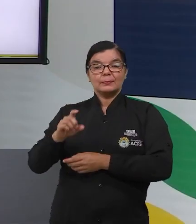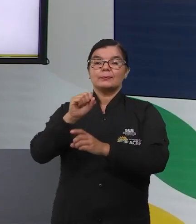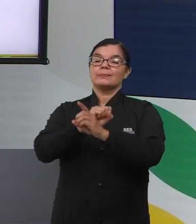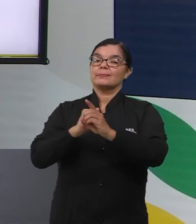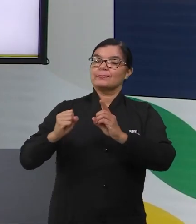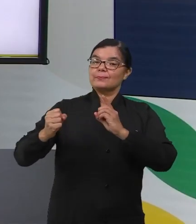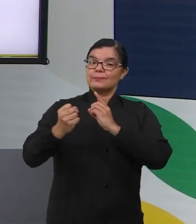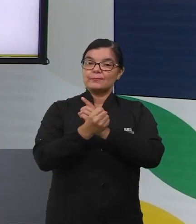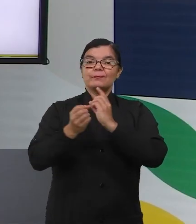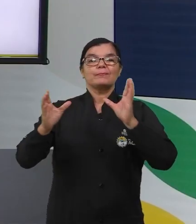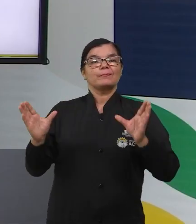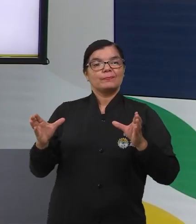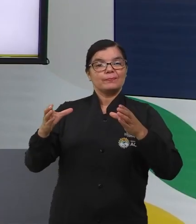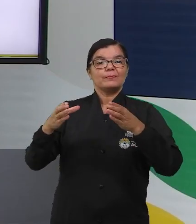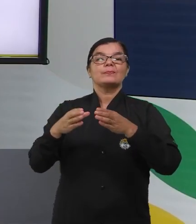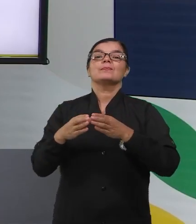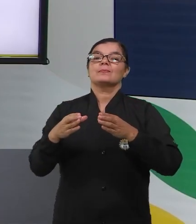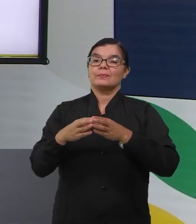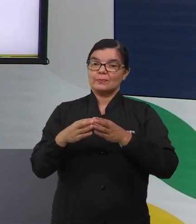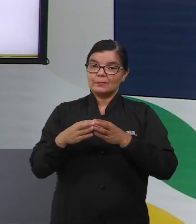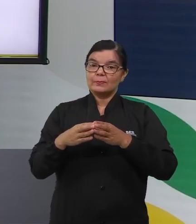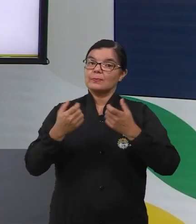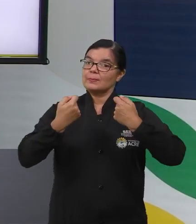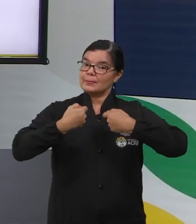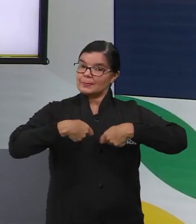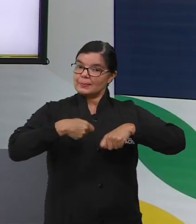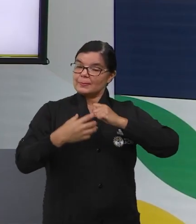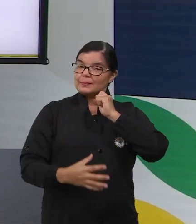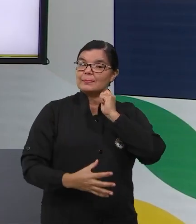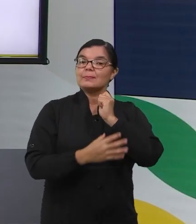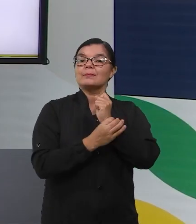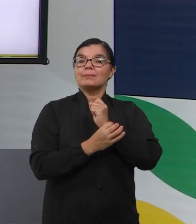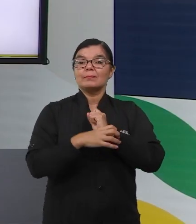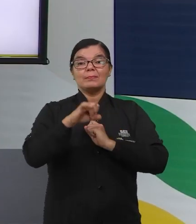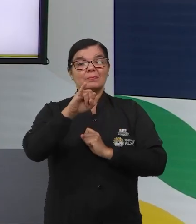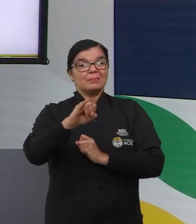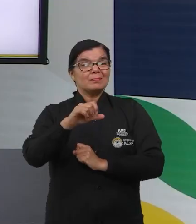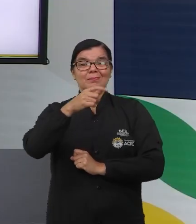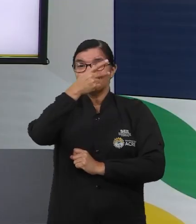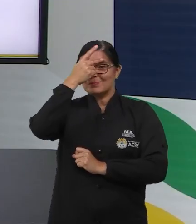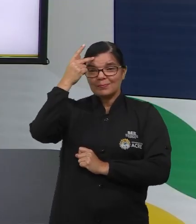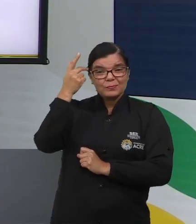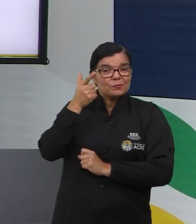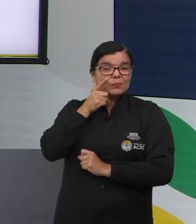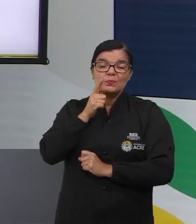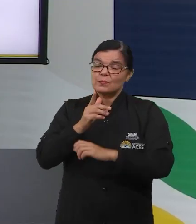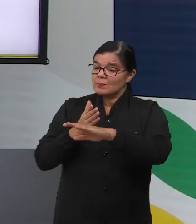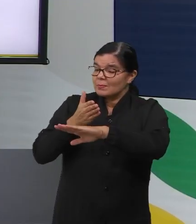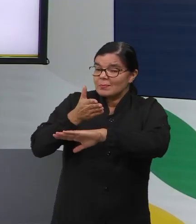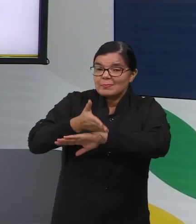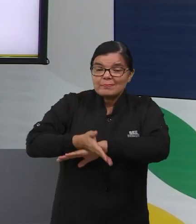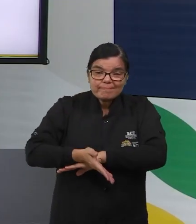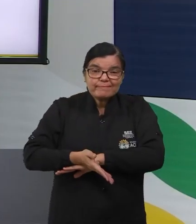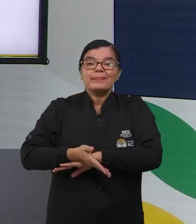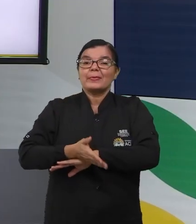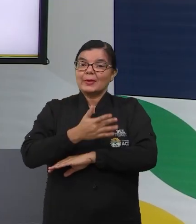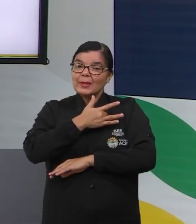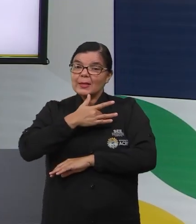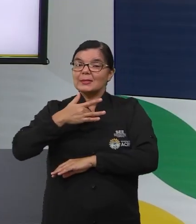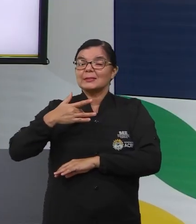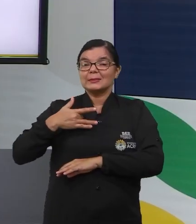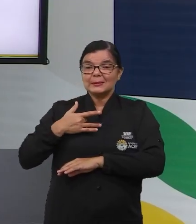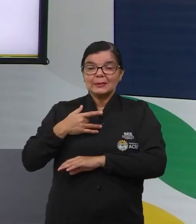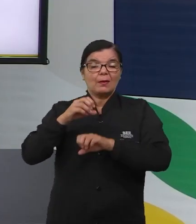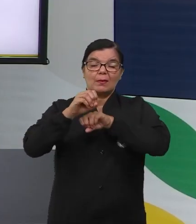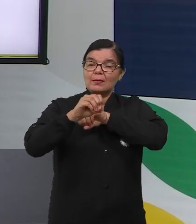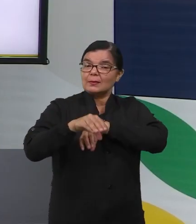social coletivo esse que precisa ser garantido, e se tem gente que não consegue acessar a saúde, acessar